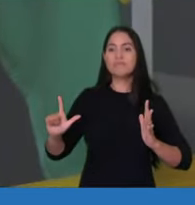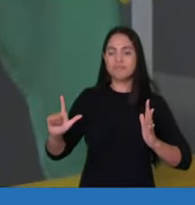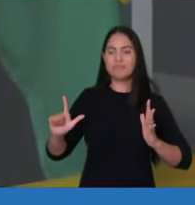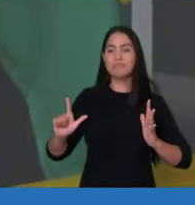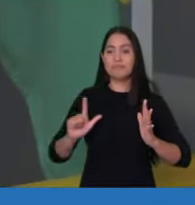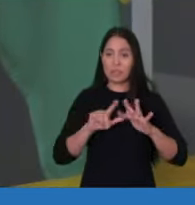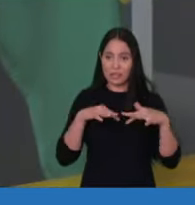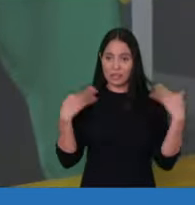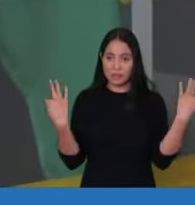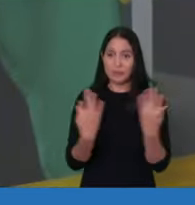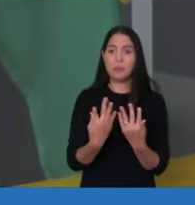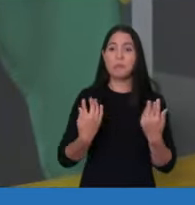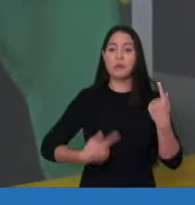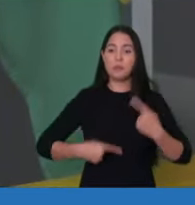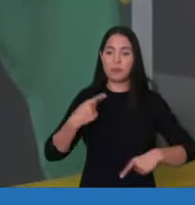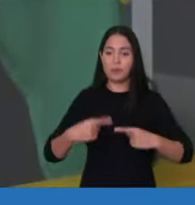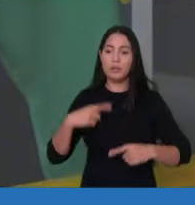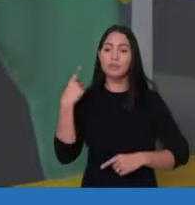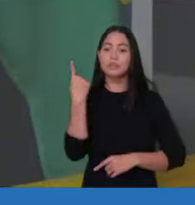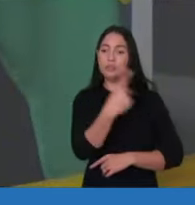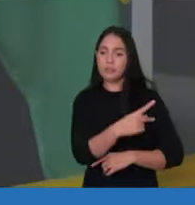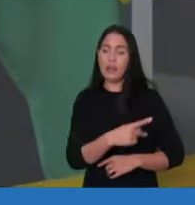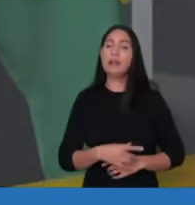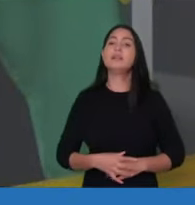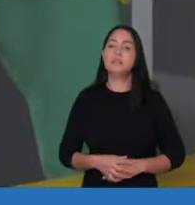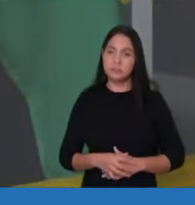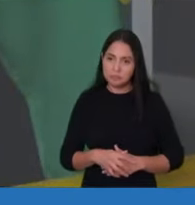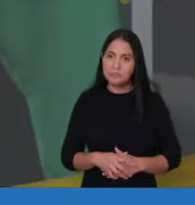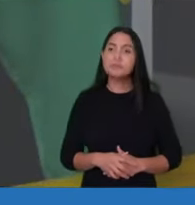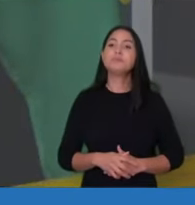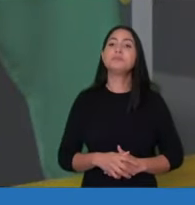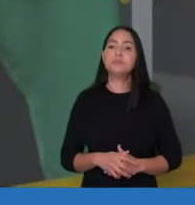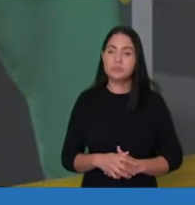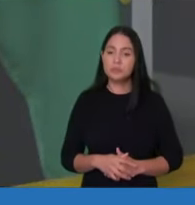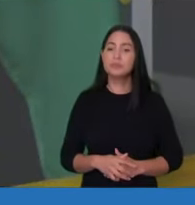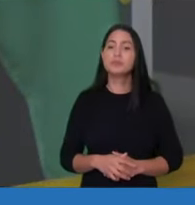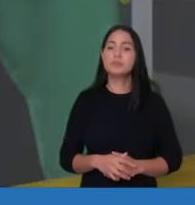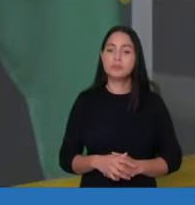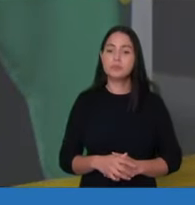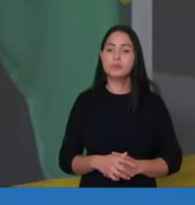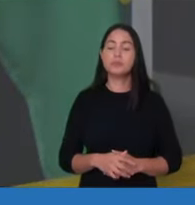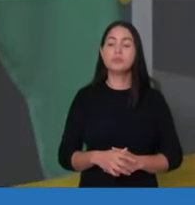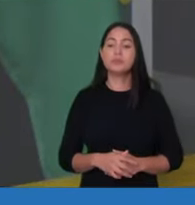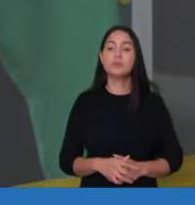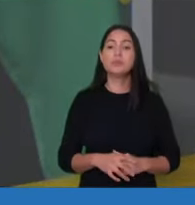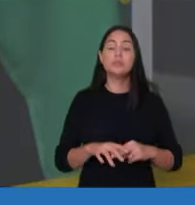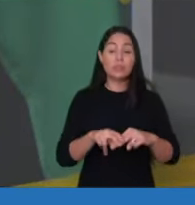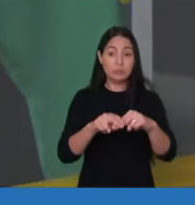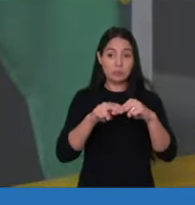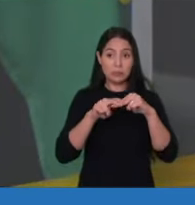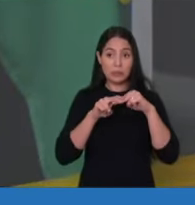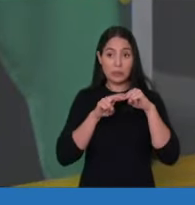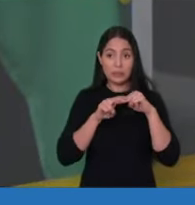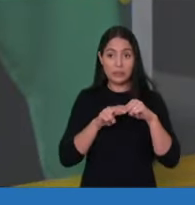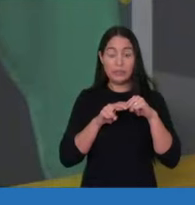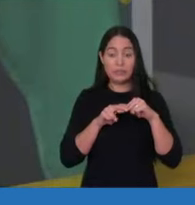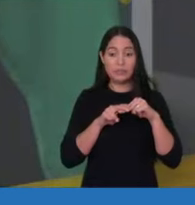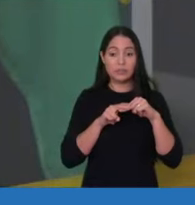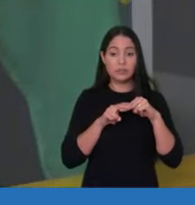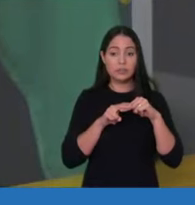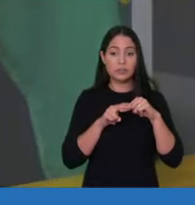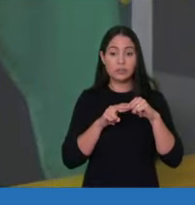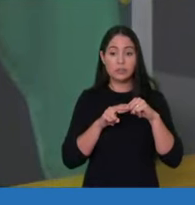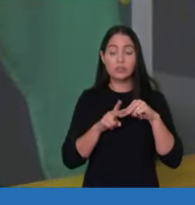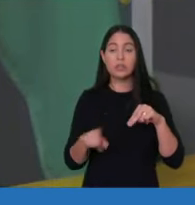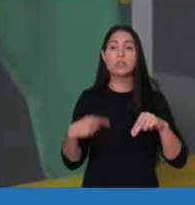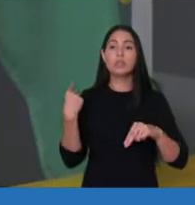família política da Marielle Franco. E foi em razão disso que a